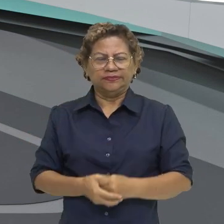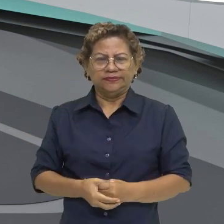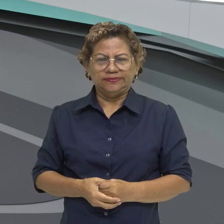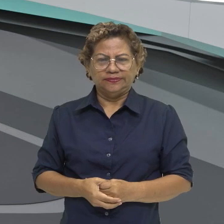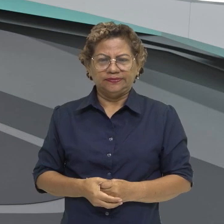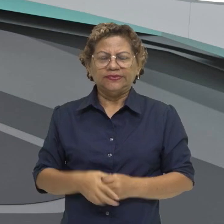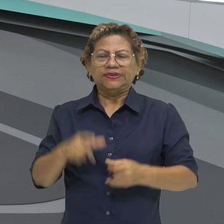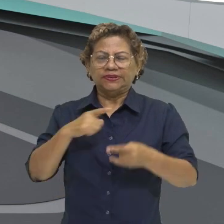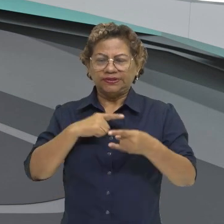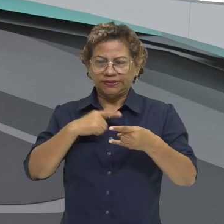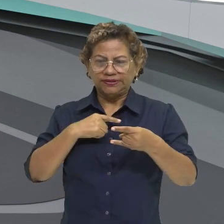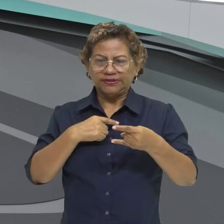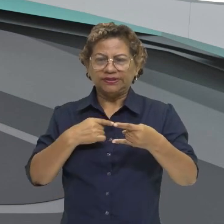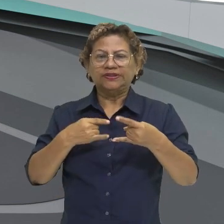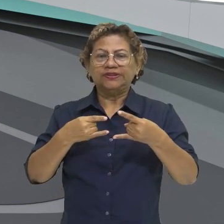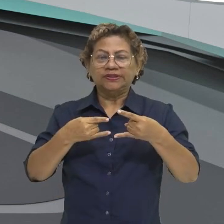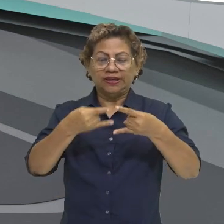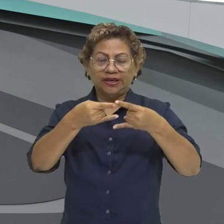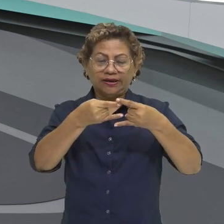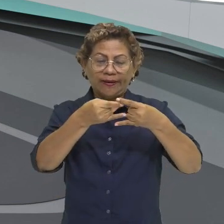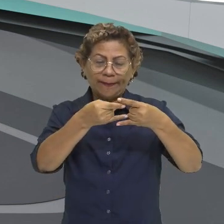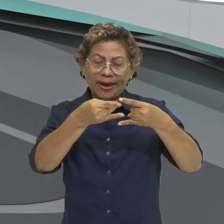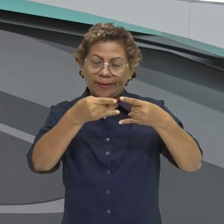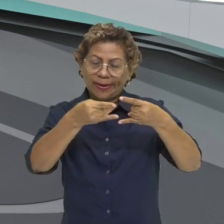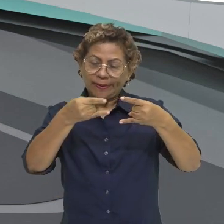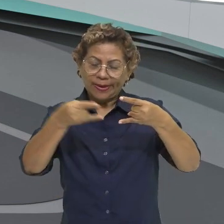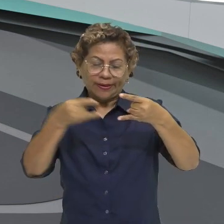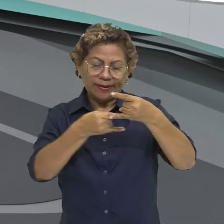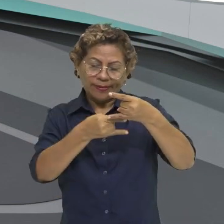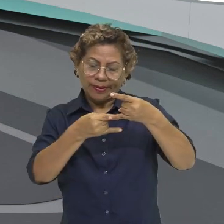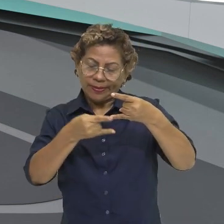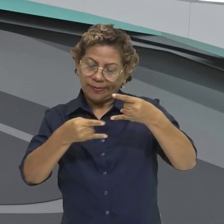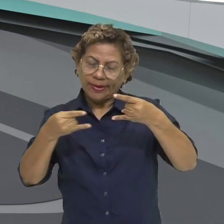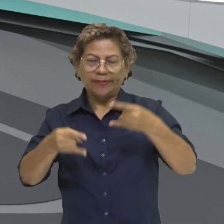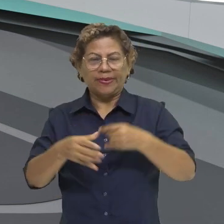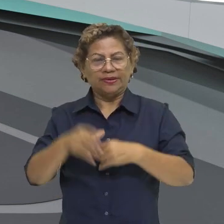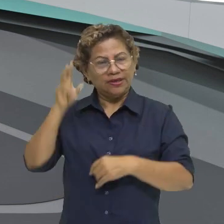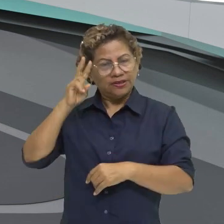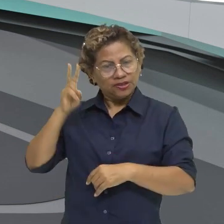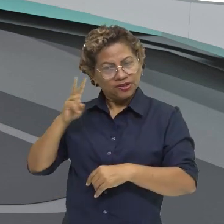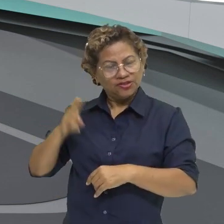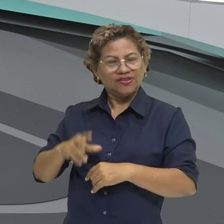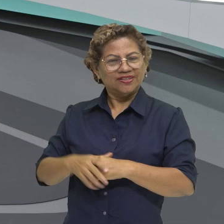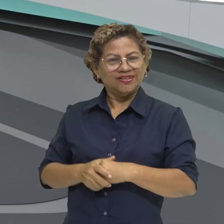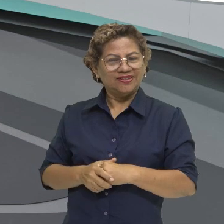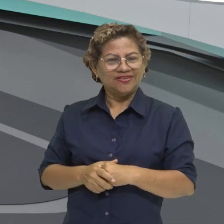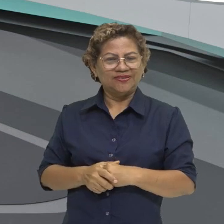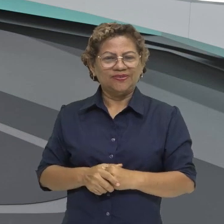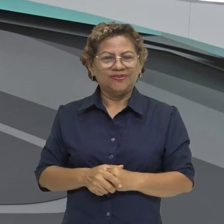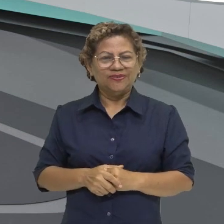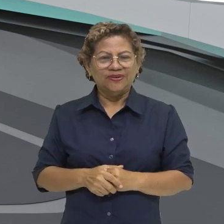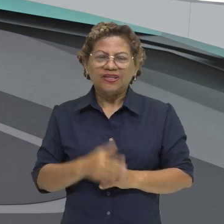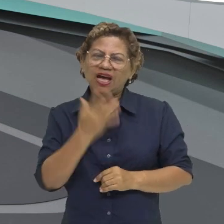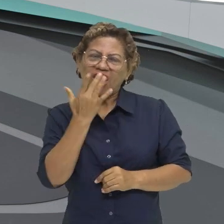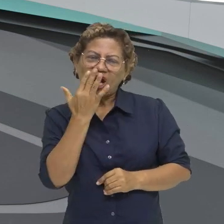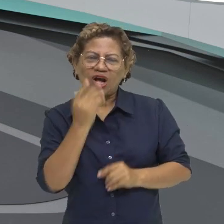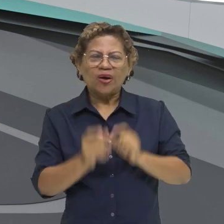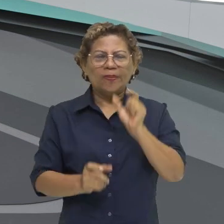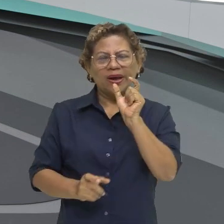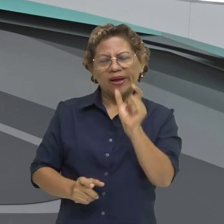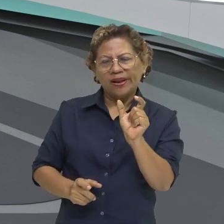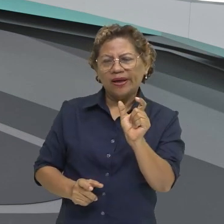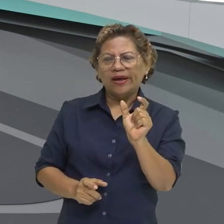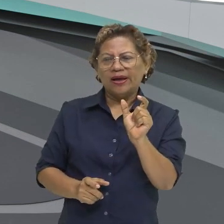configuram a nona manifestação artística? Pois é. Qual o elemento constitutivo das histórias em quadrinhos dessa nona arte?